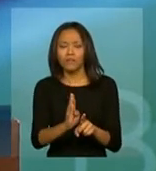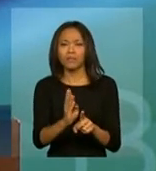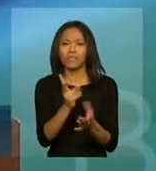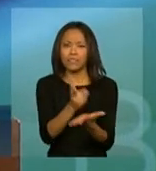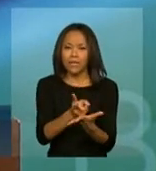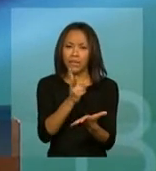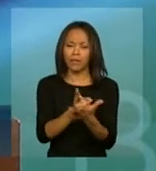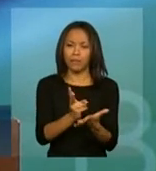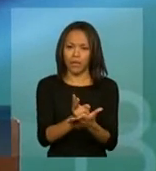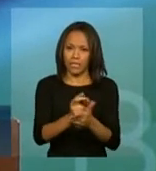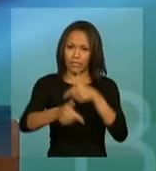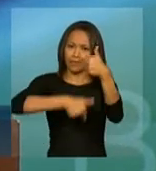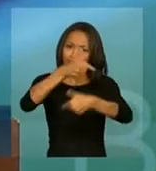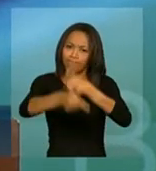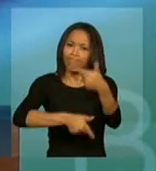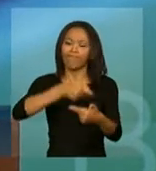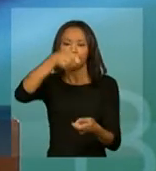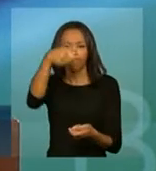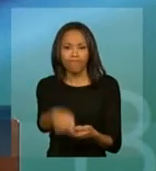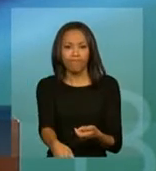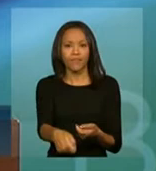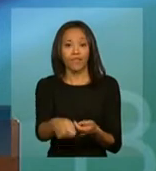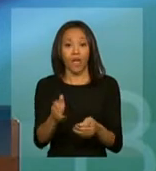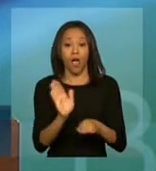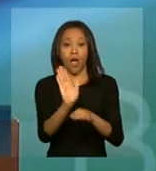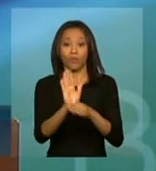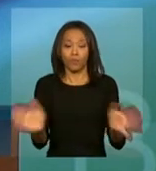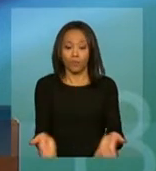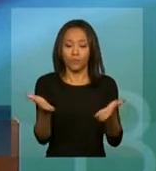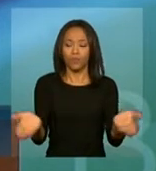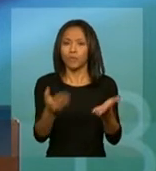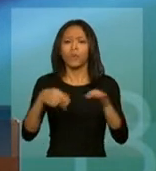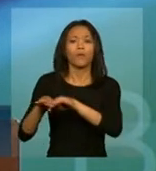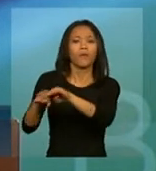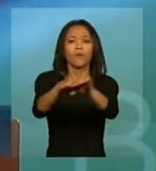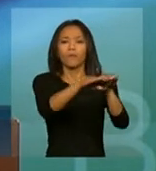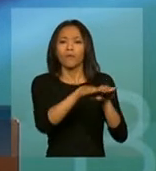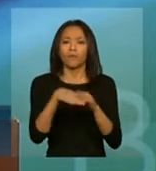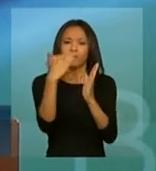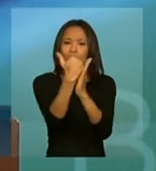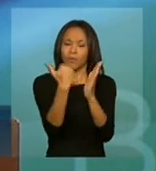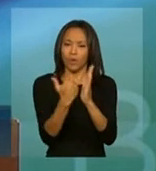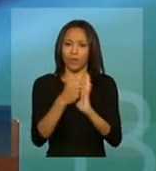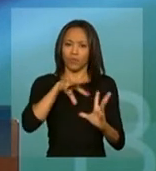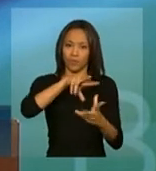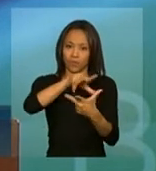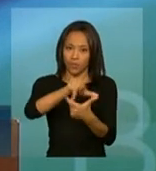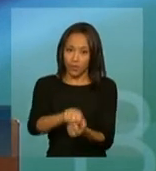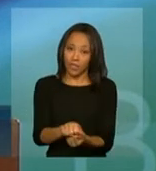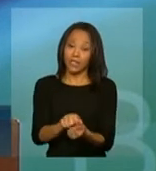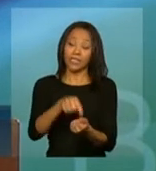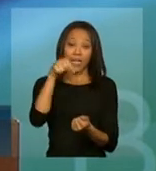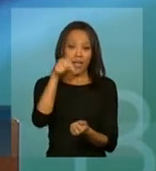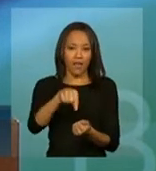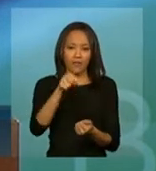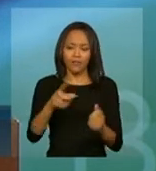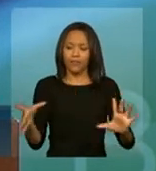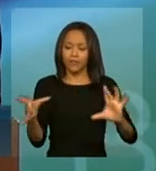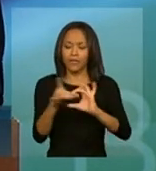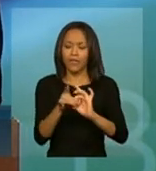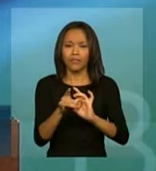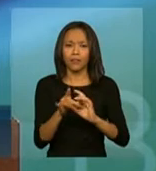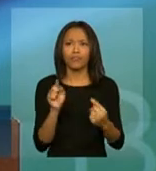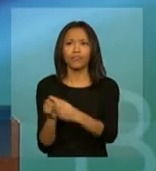de forma afirmativa e responsável, contribuindo para o equacionamento dos grandes problemas mundiais. Essa imensa e crescente integração